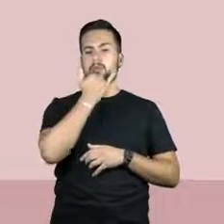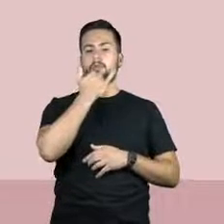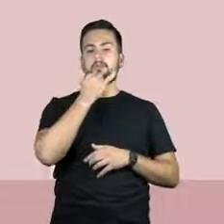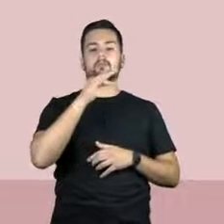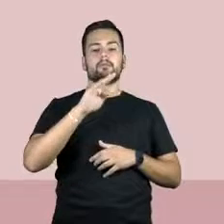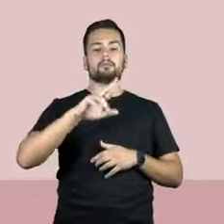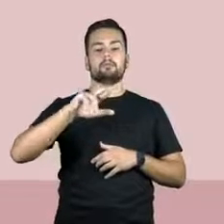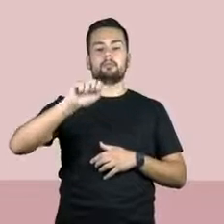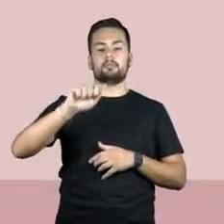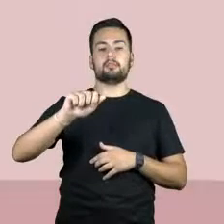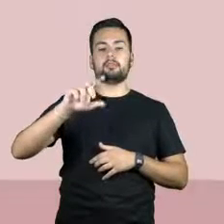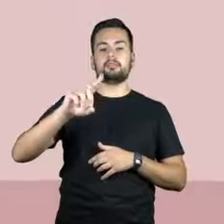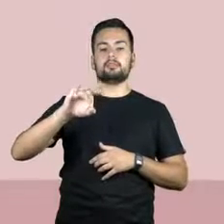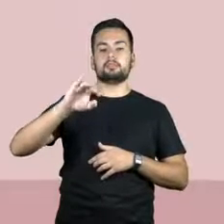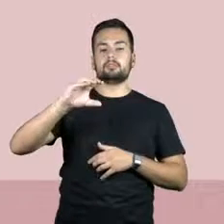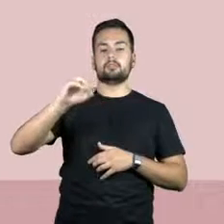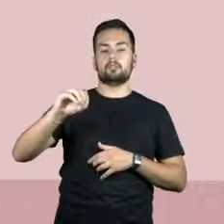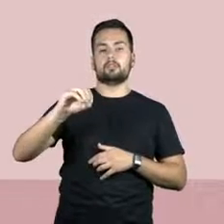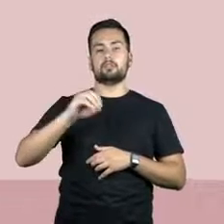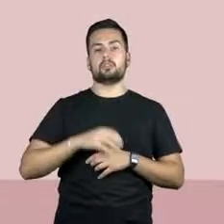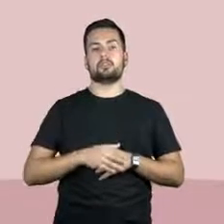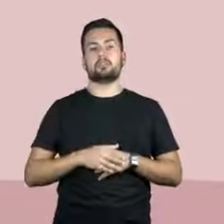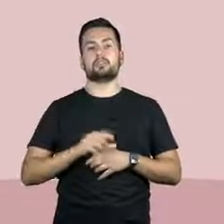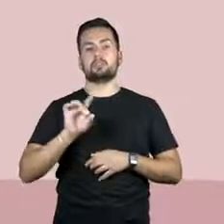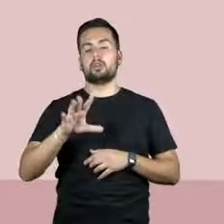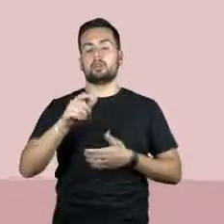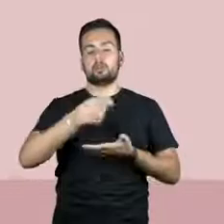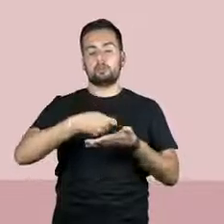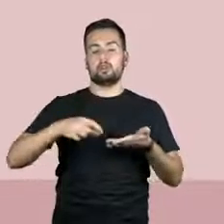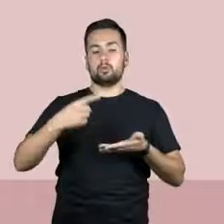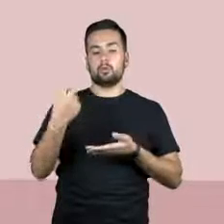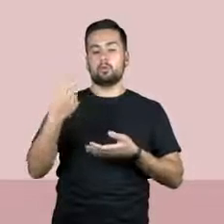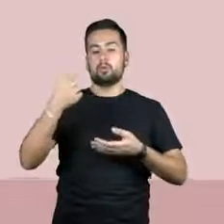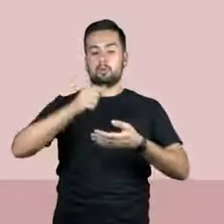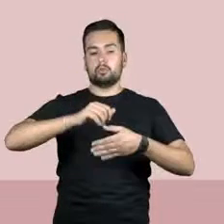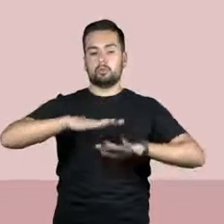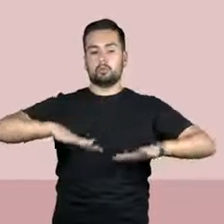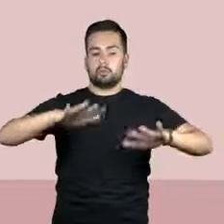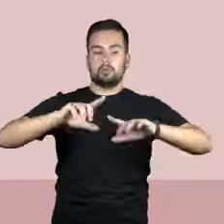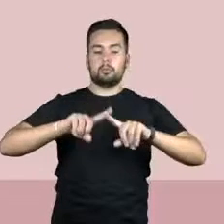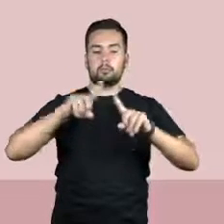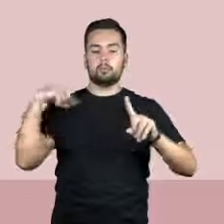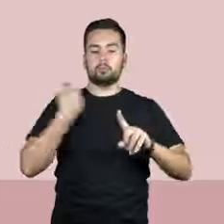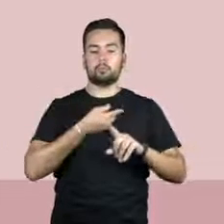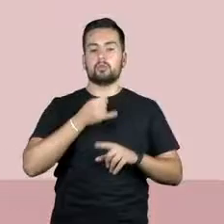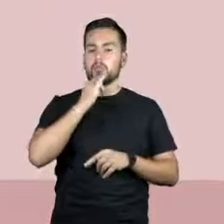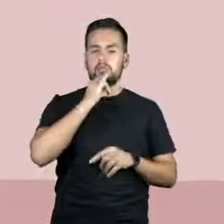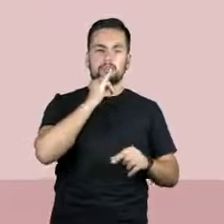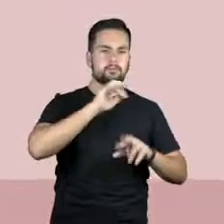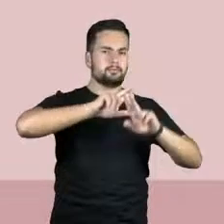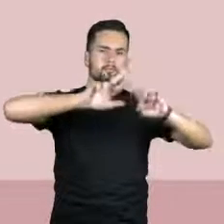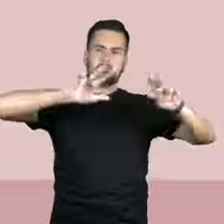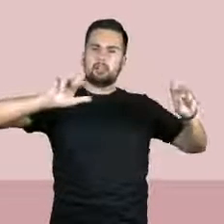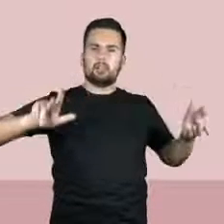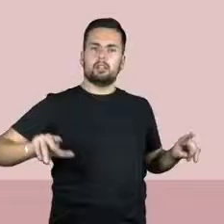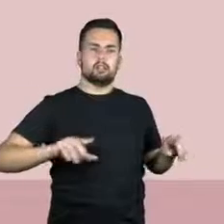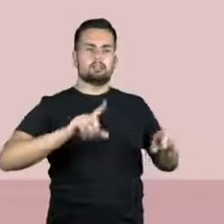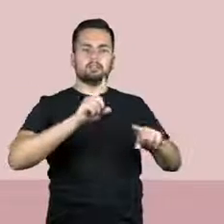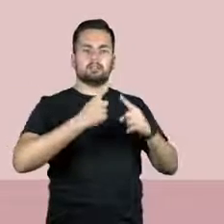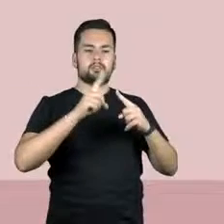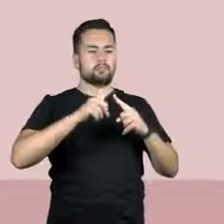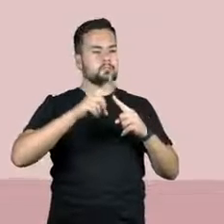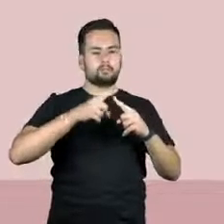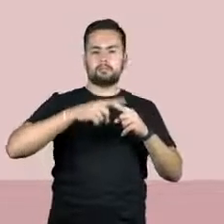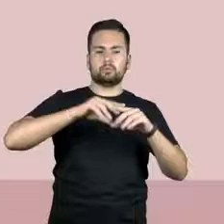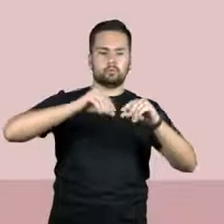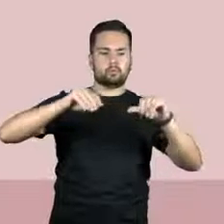adotado somente um solo aqui no perfil geológico, mas a gente consegue fazer esse exemplo com solo muito